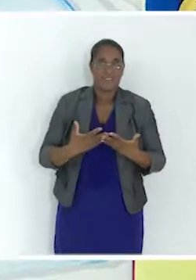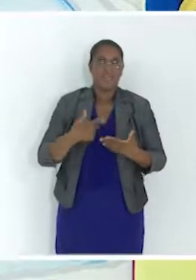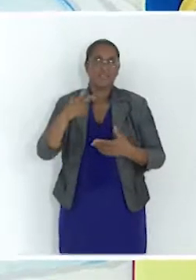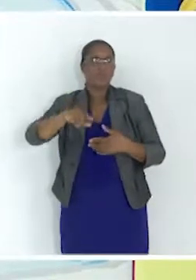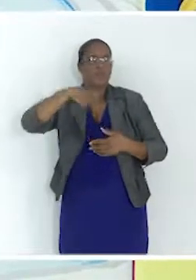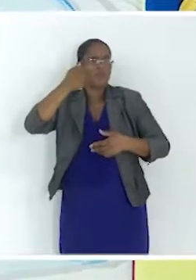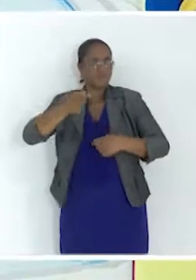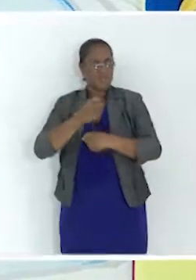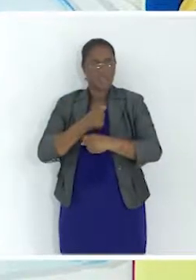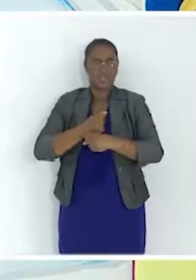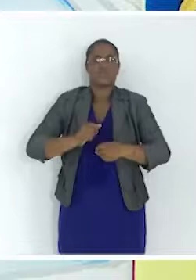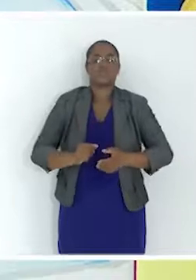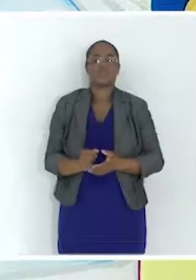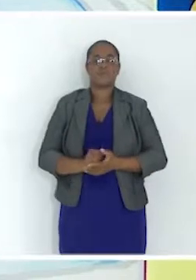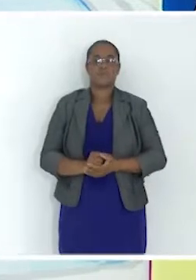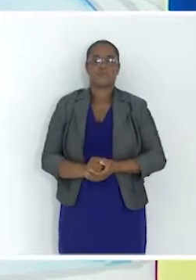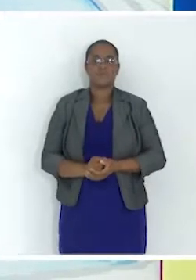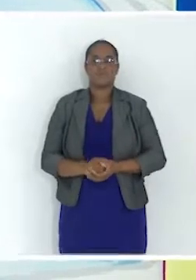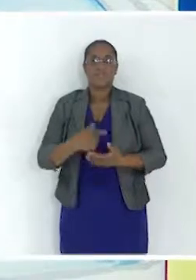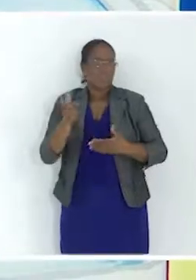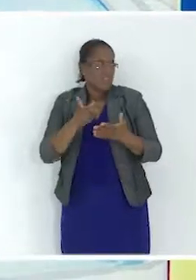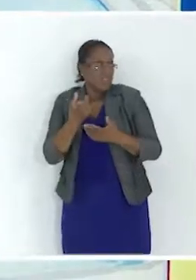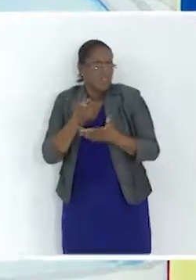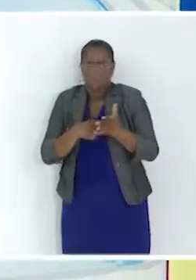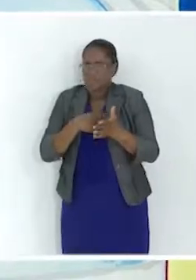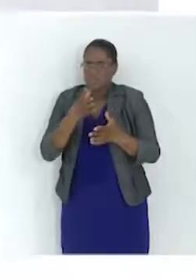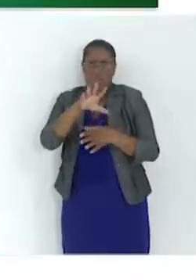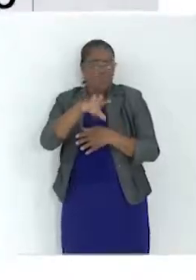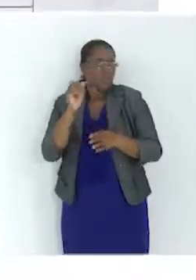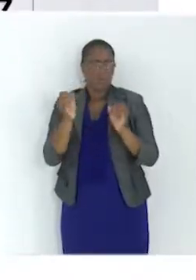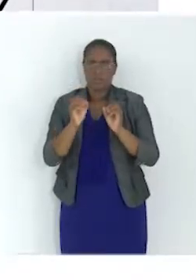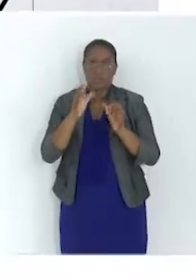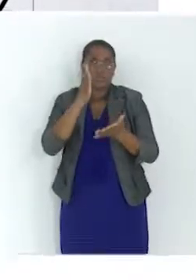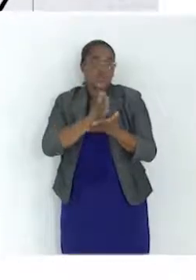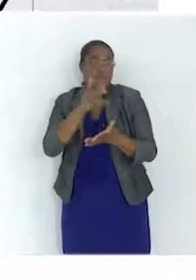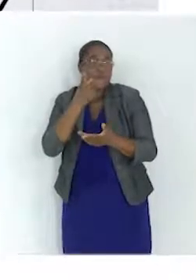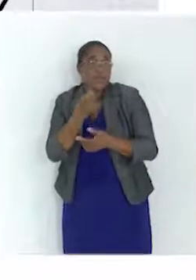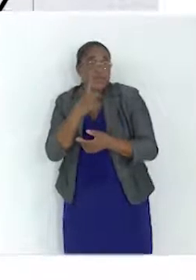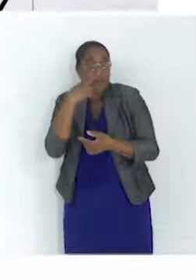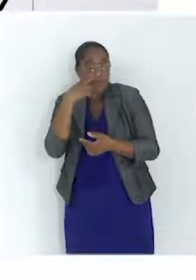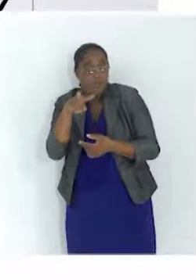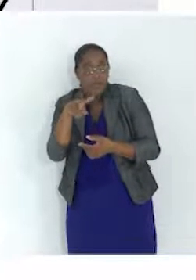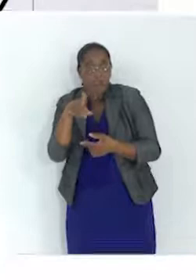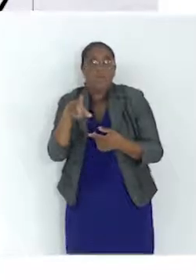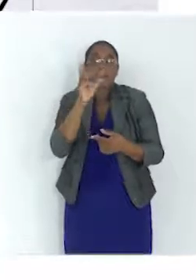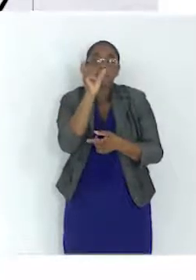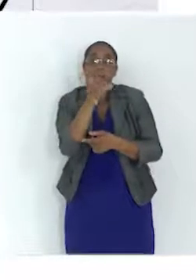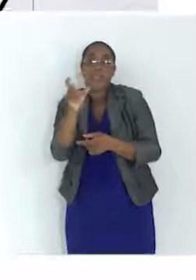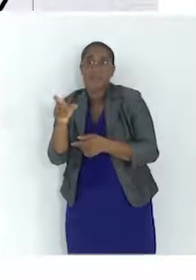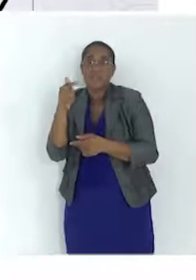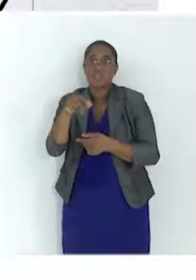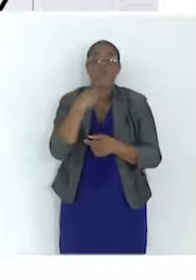Não precisam copiar o quadro, só precisam encontrar as palavras. E as palavras são nomes concretos, substantivos